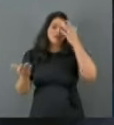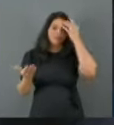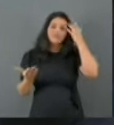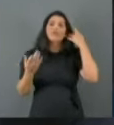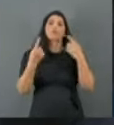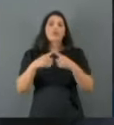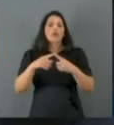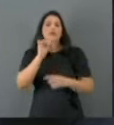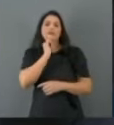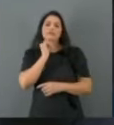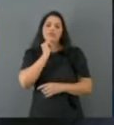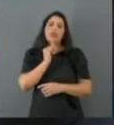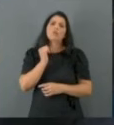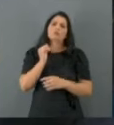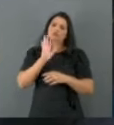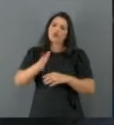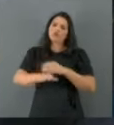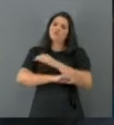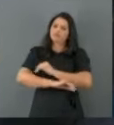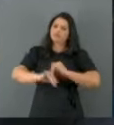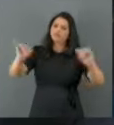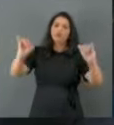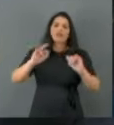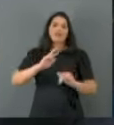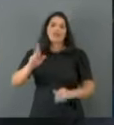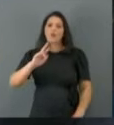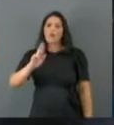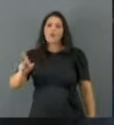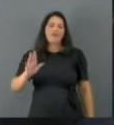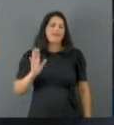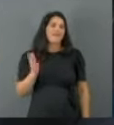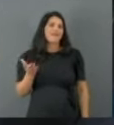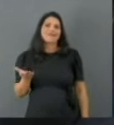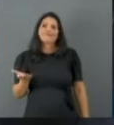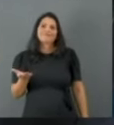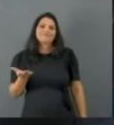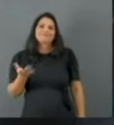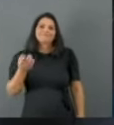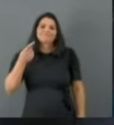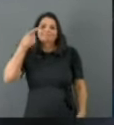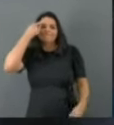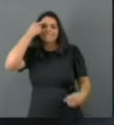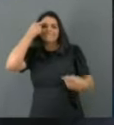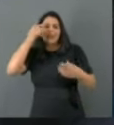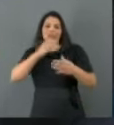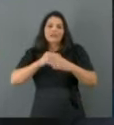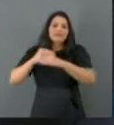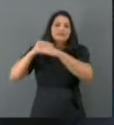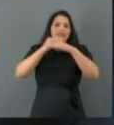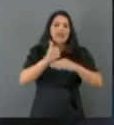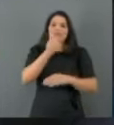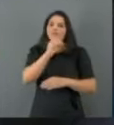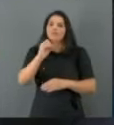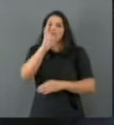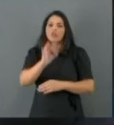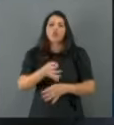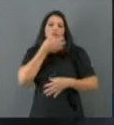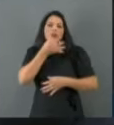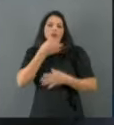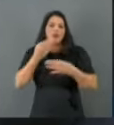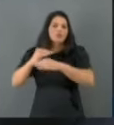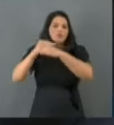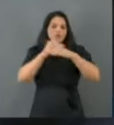aqueles que foram dados ampla publicidade, não são exatamente um consenso dentro da sociedade. Nessa